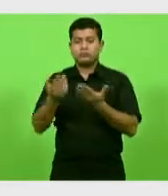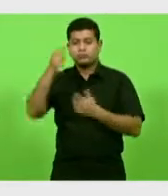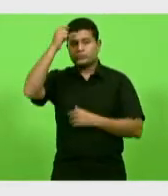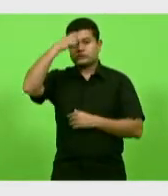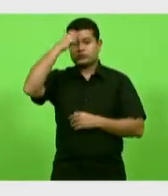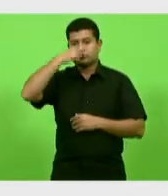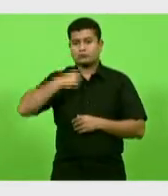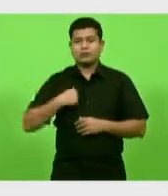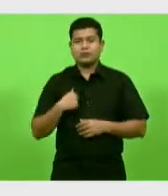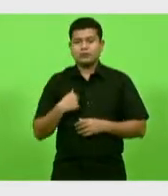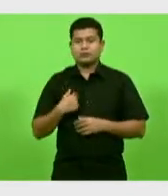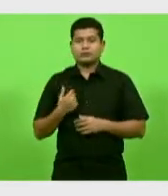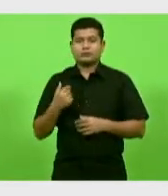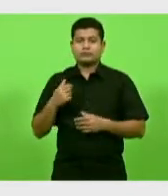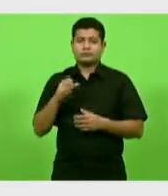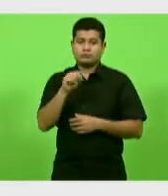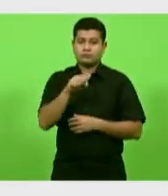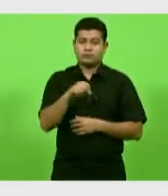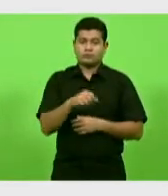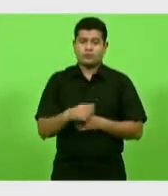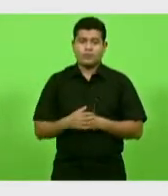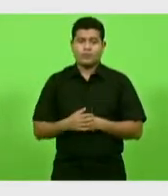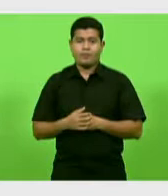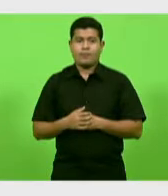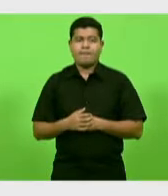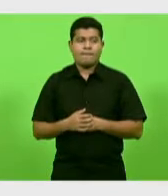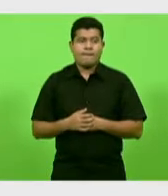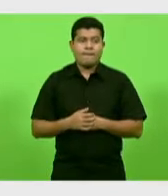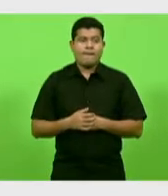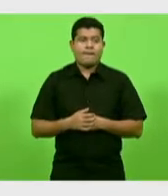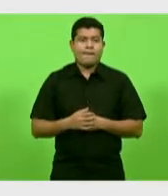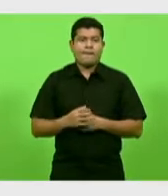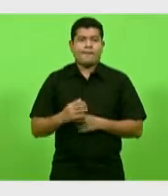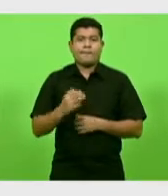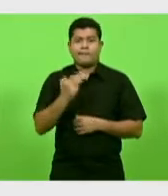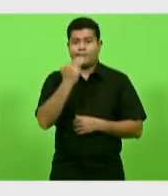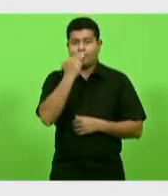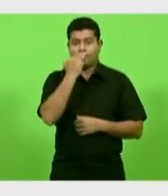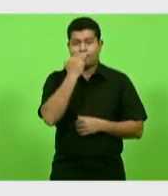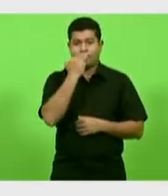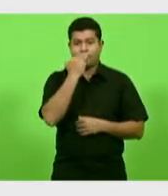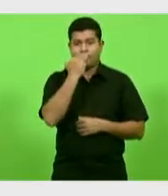senhor presidente. Como vota deputado Moacir Sopelsa?